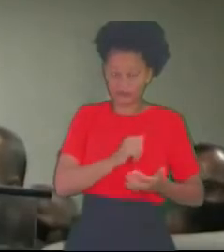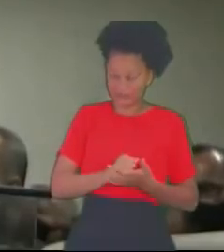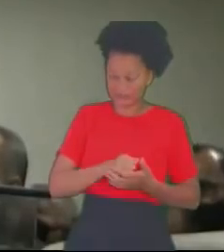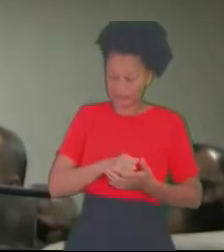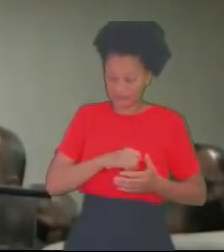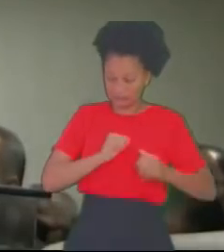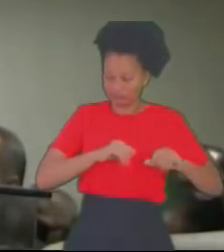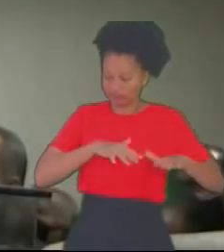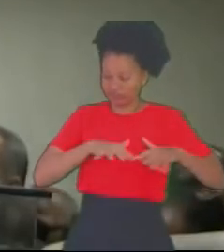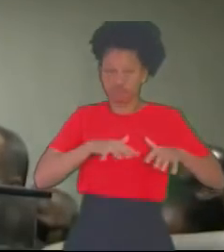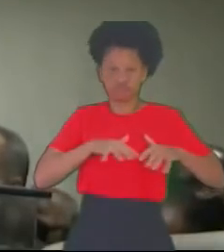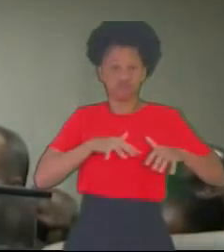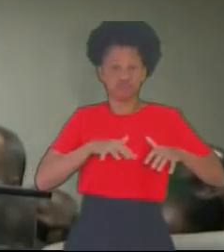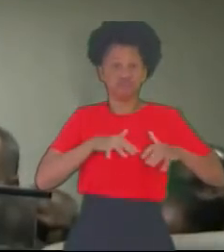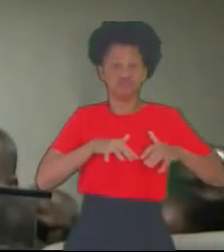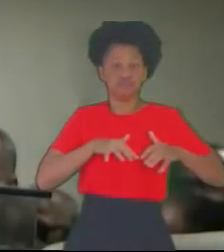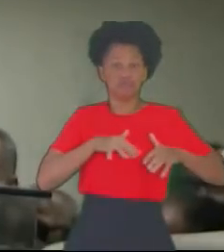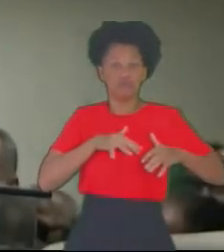estremeceu. De que, irmão?